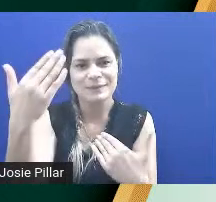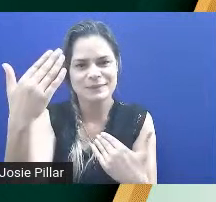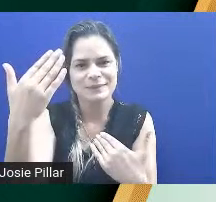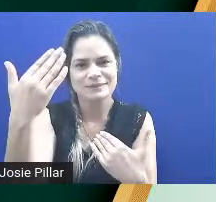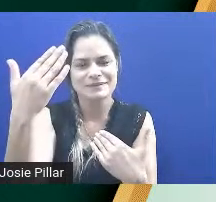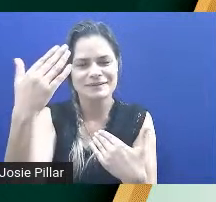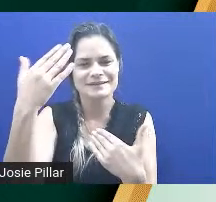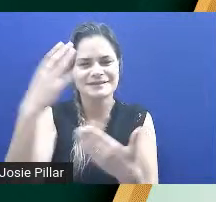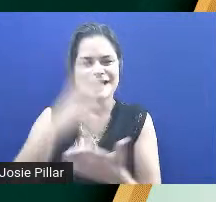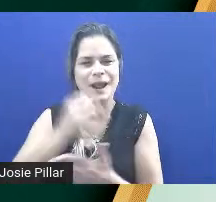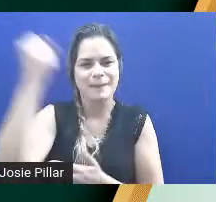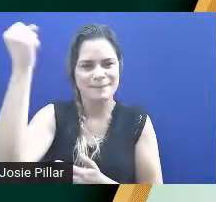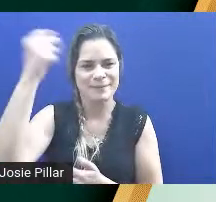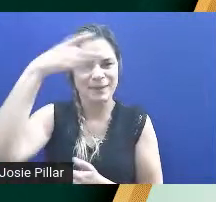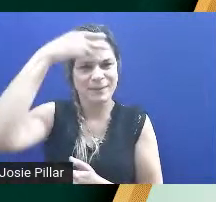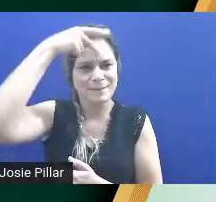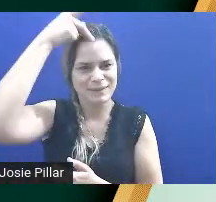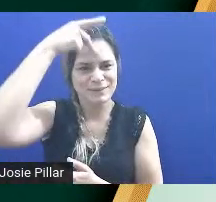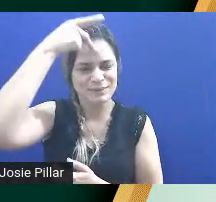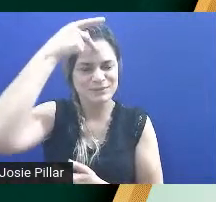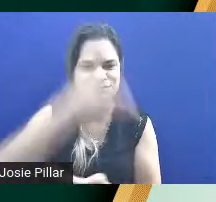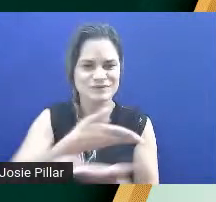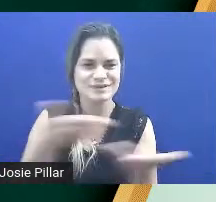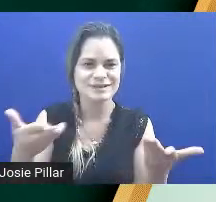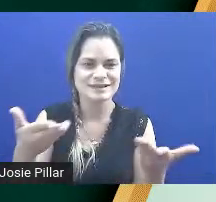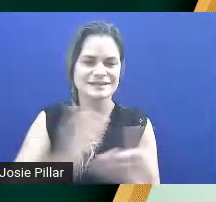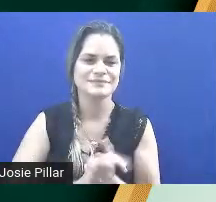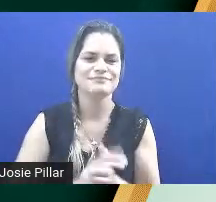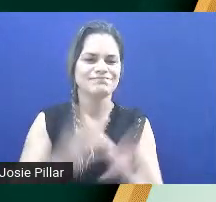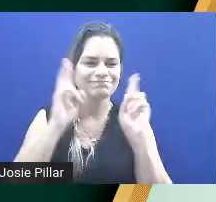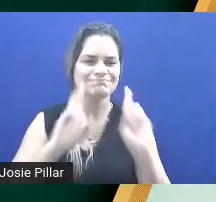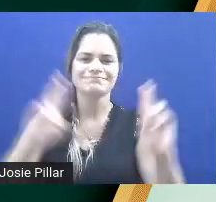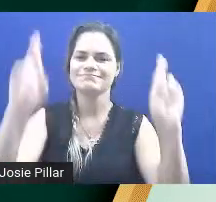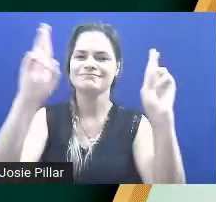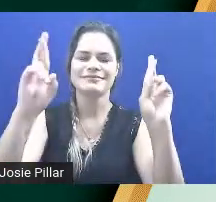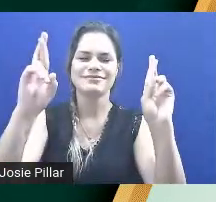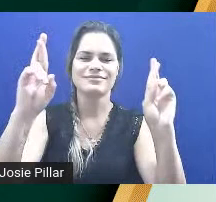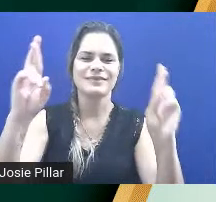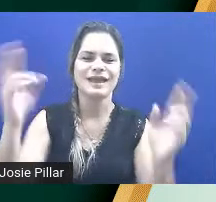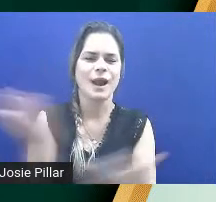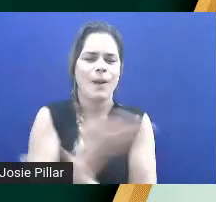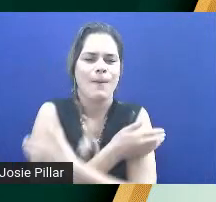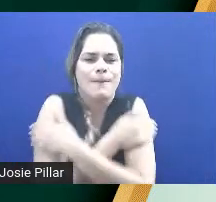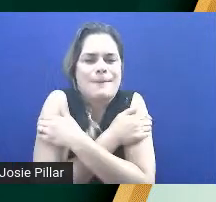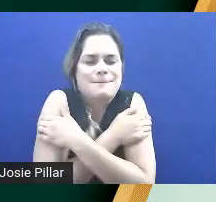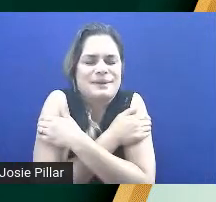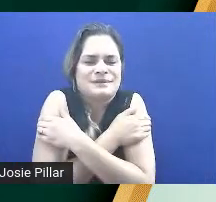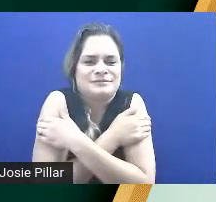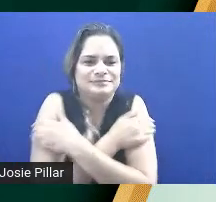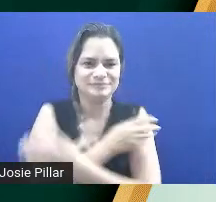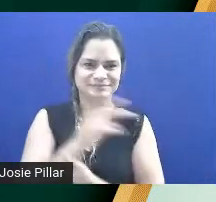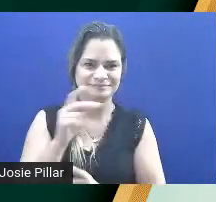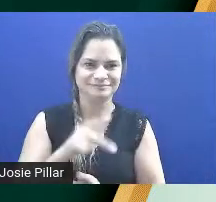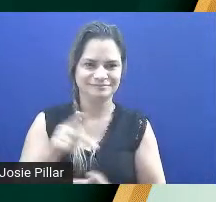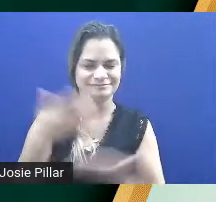vocês. Sucesso a todos e um fraterno abraço do professor Cabeça.